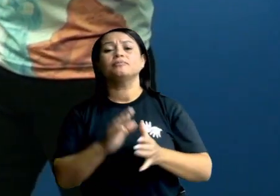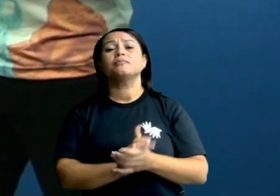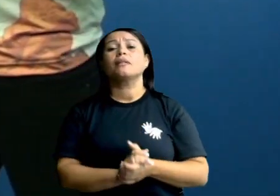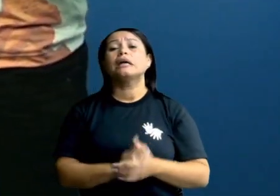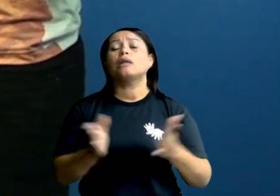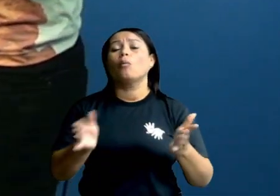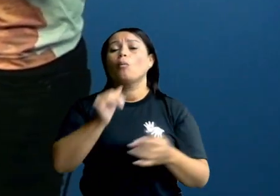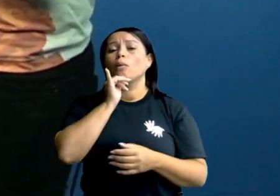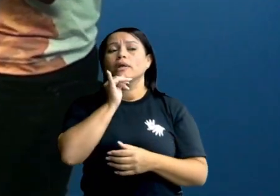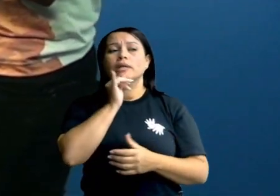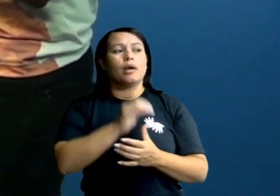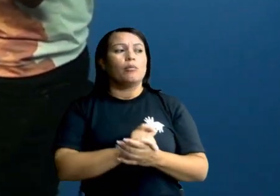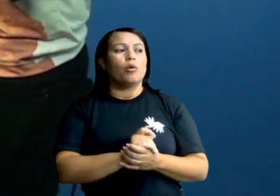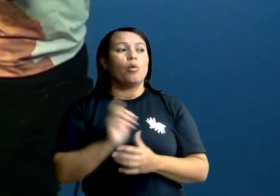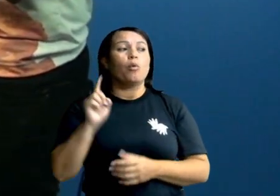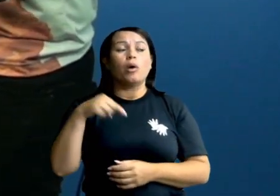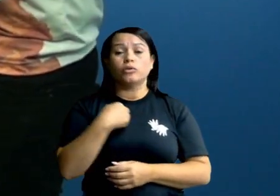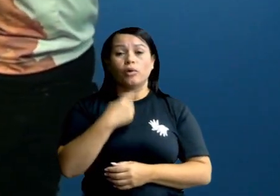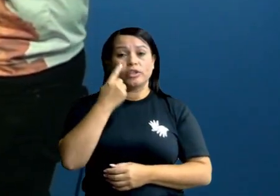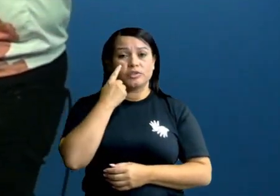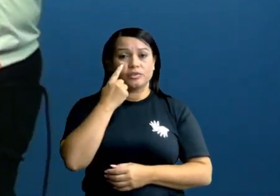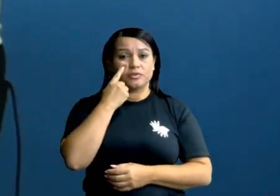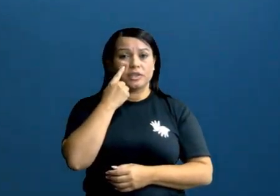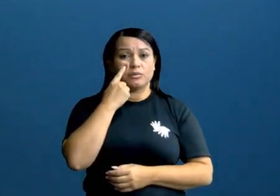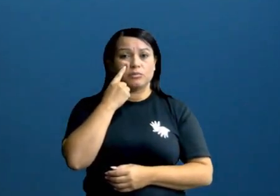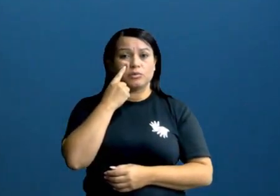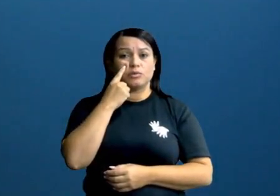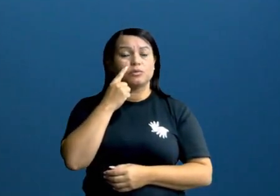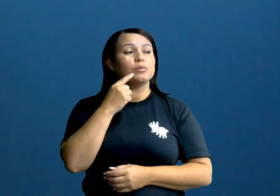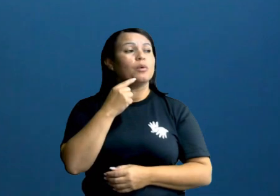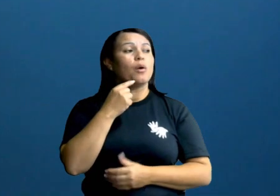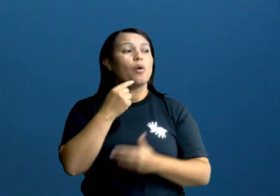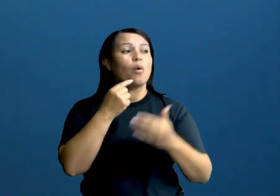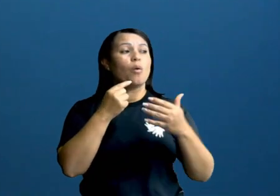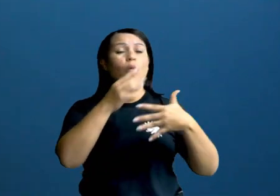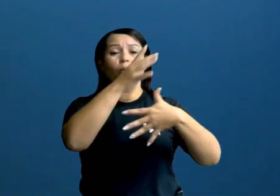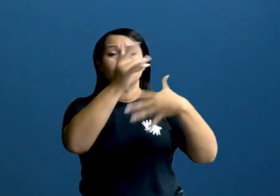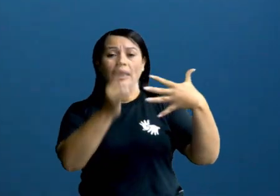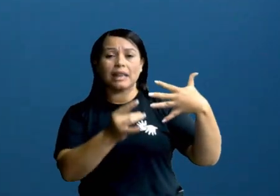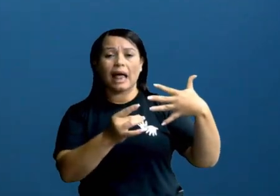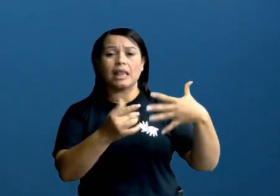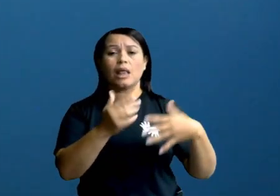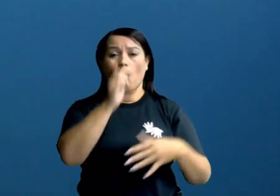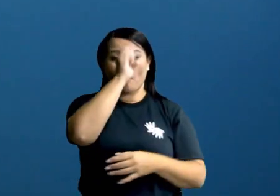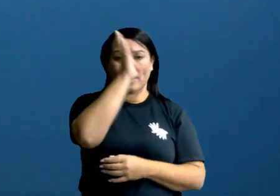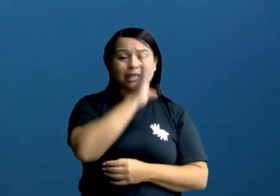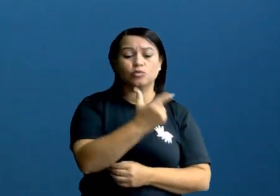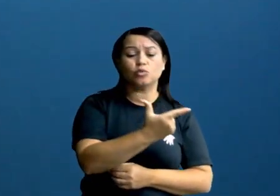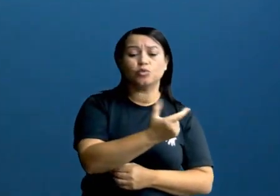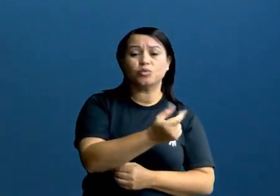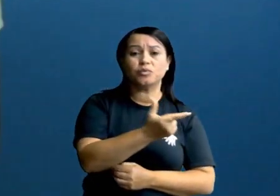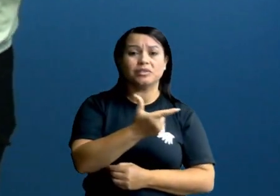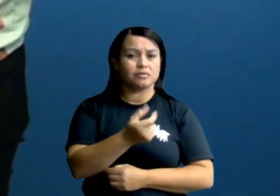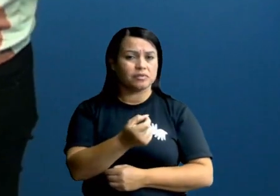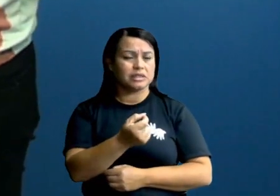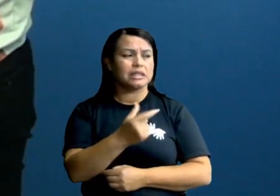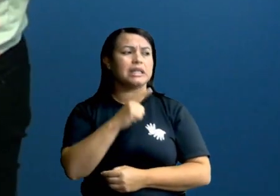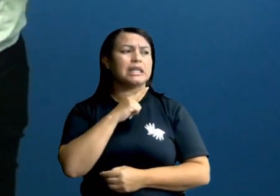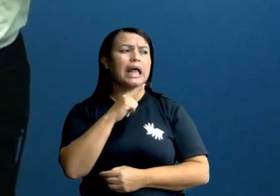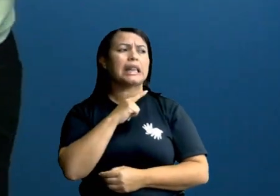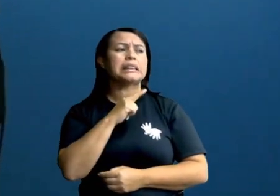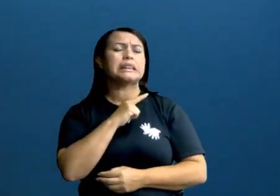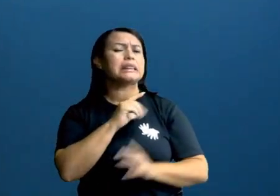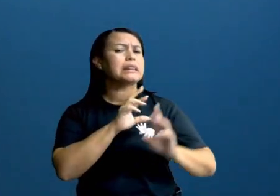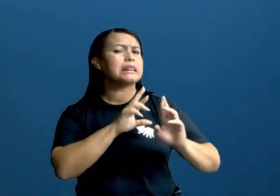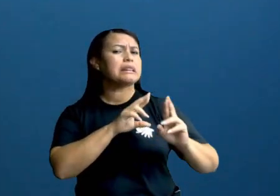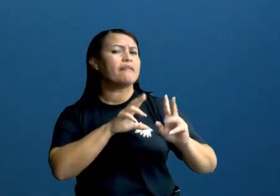por exemplo, quando a gente pega a pirâmide etária do Brasil de 2020, perceba que ela apresenta uma configuração totalmente